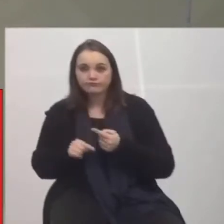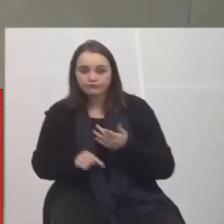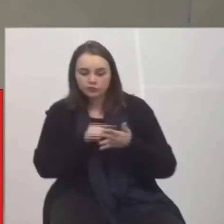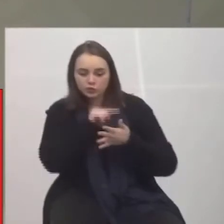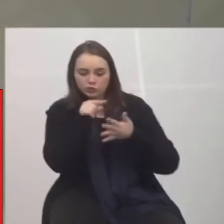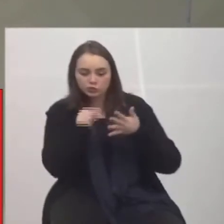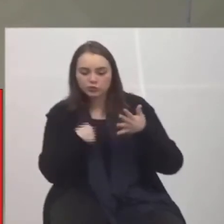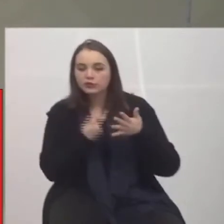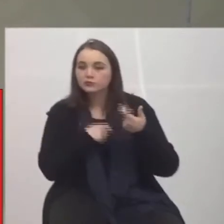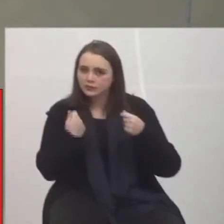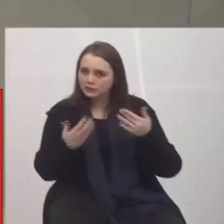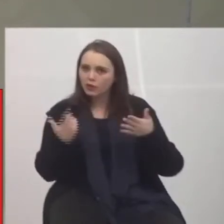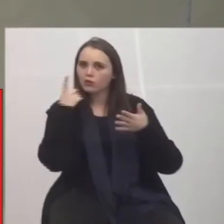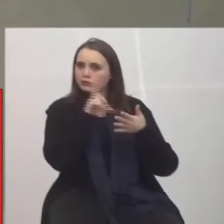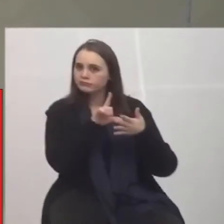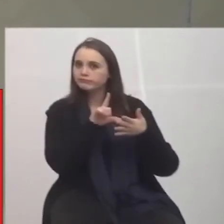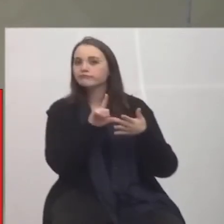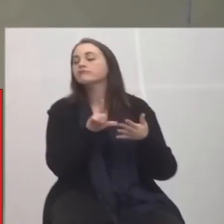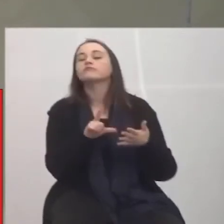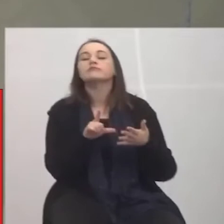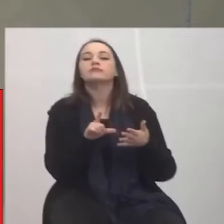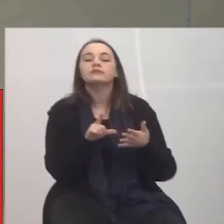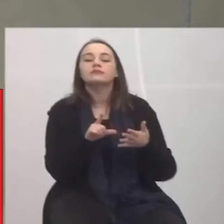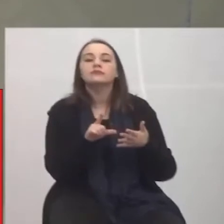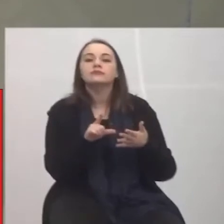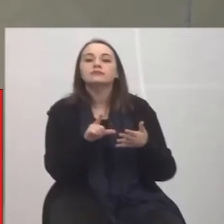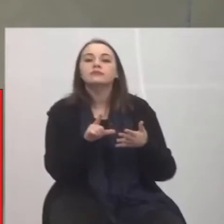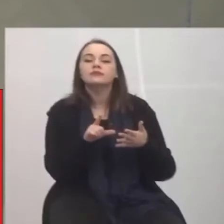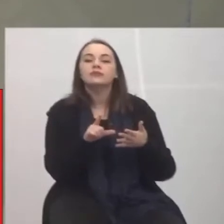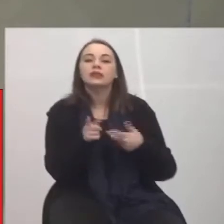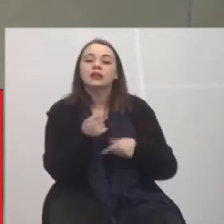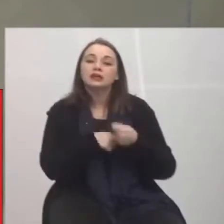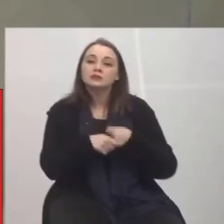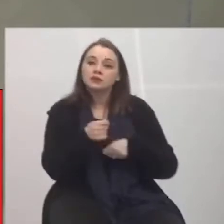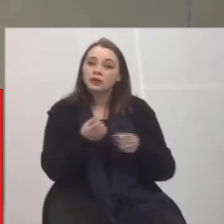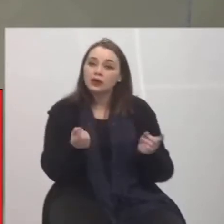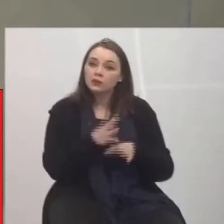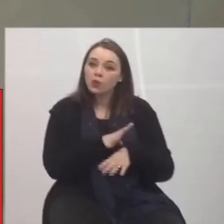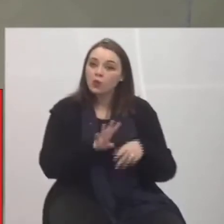para serem alcançadas e cumpridas. Então, a gestão terminou